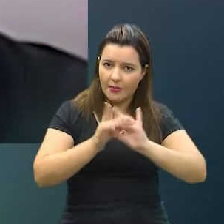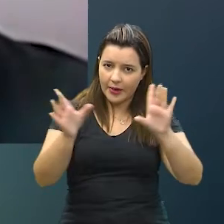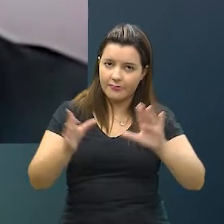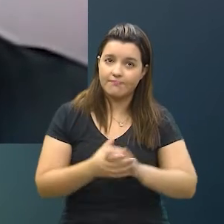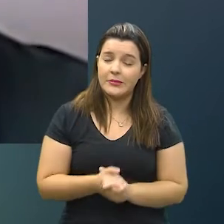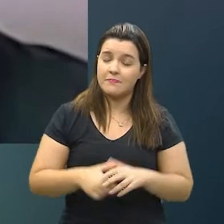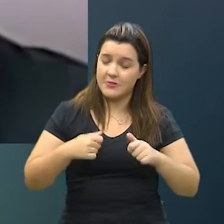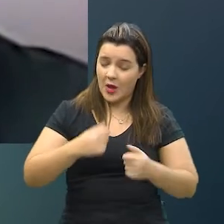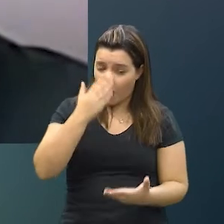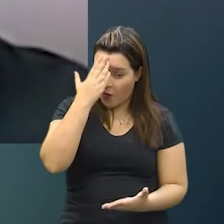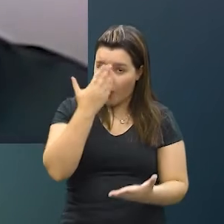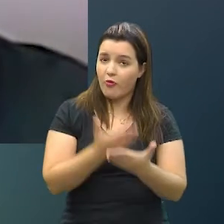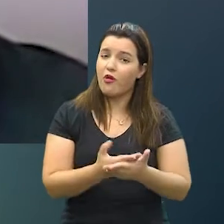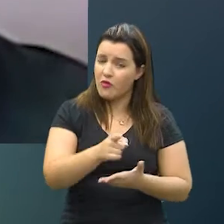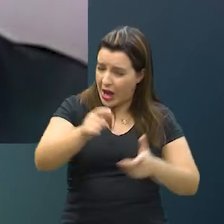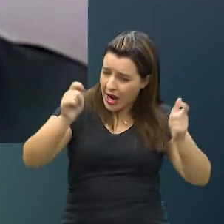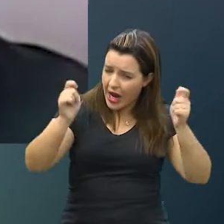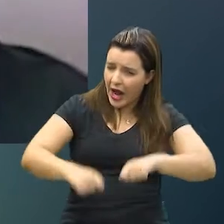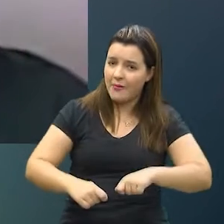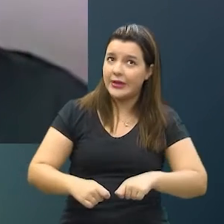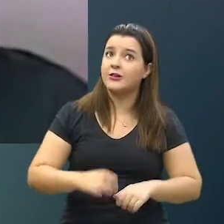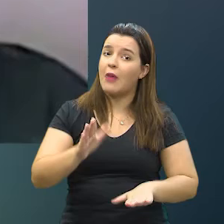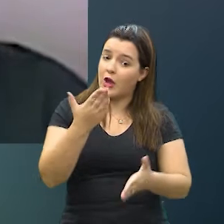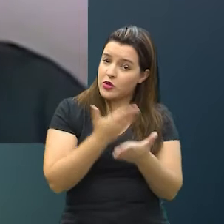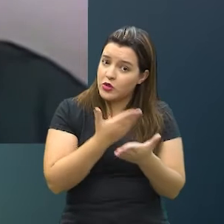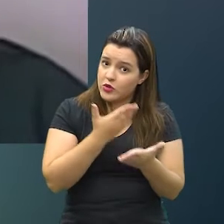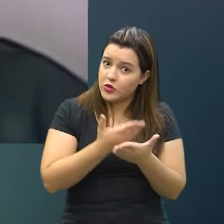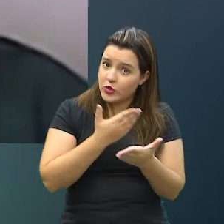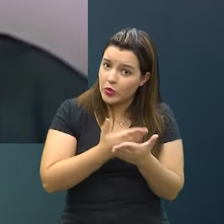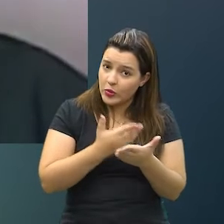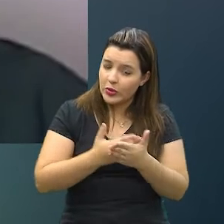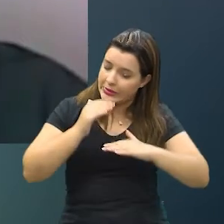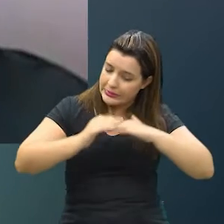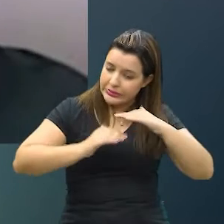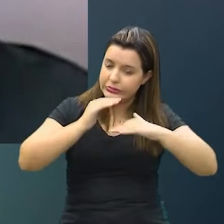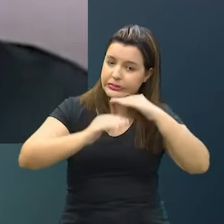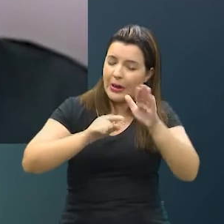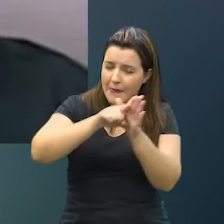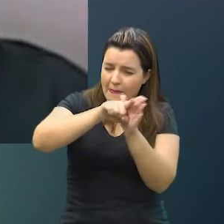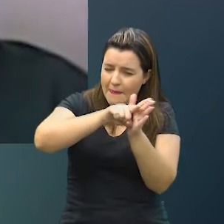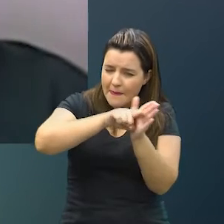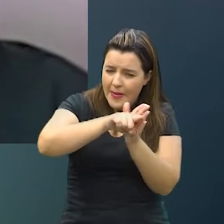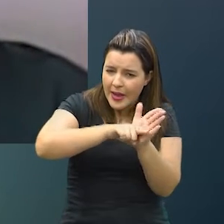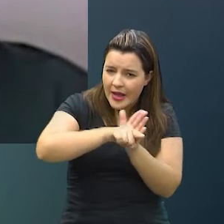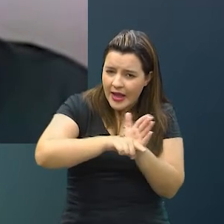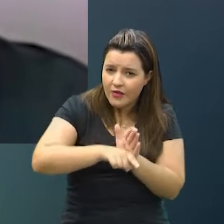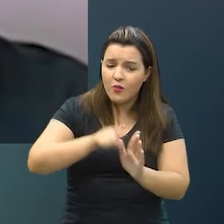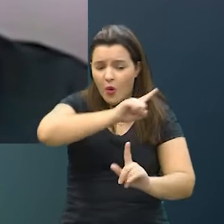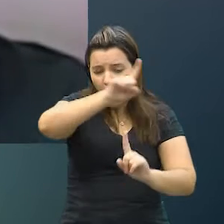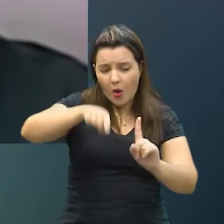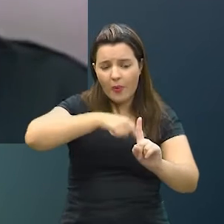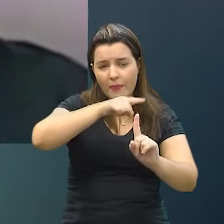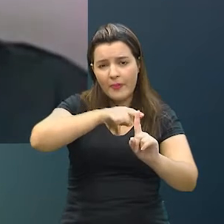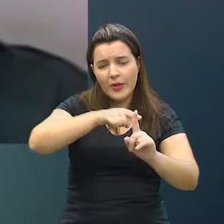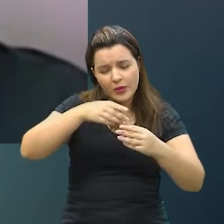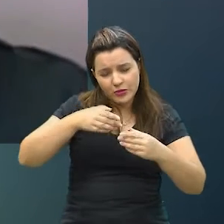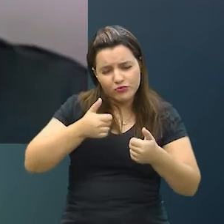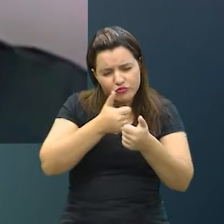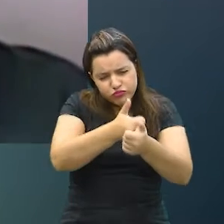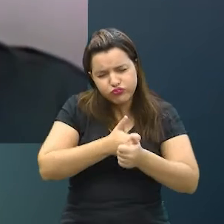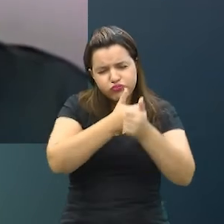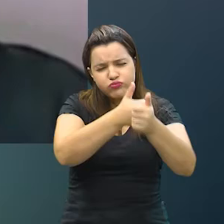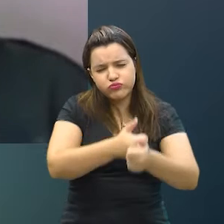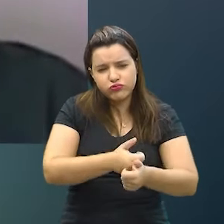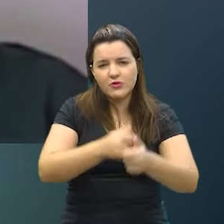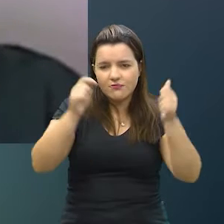Acredite em você, confie na sua capacidade, estude, se aprimore, pesquise, vá atrás do seu objetivo, que você